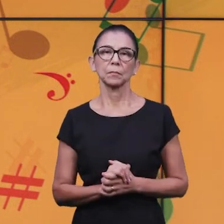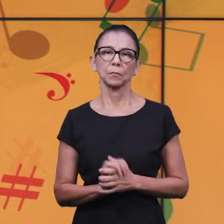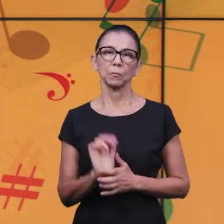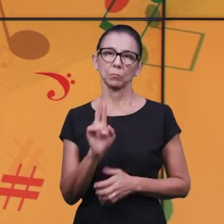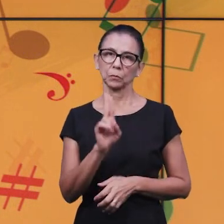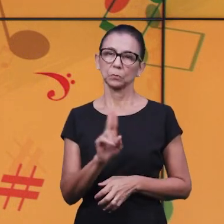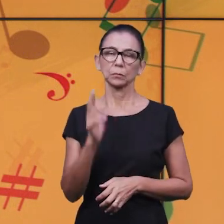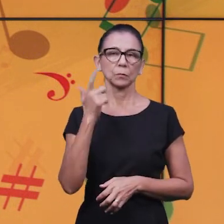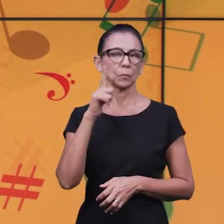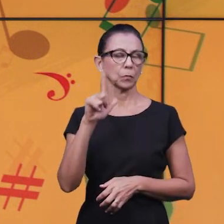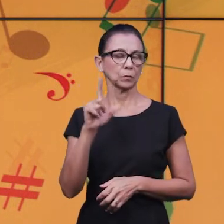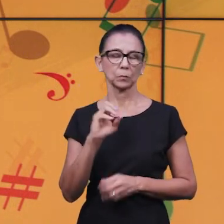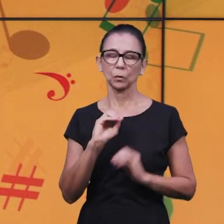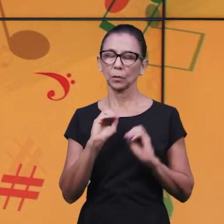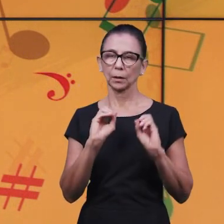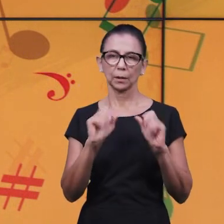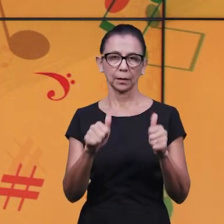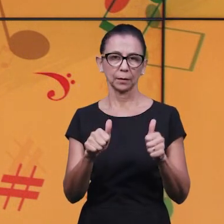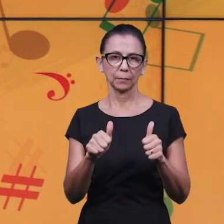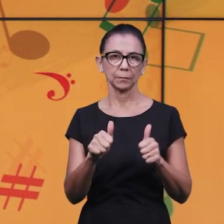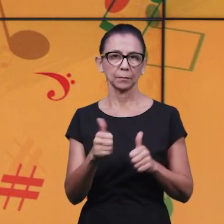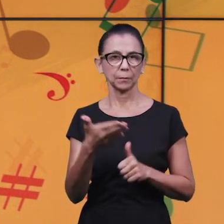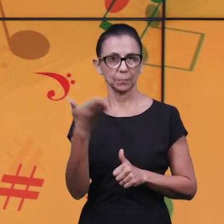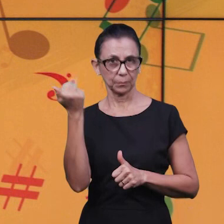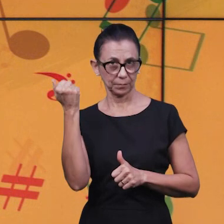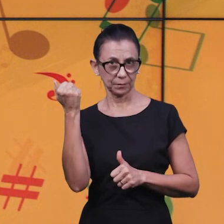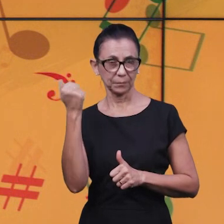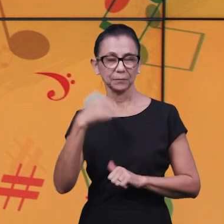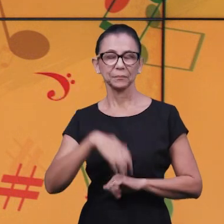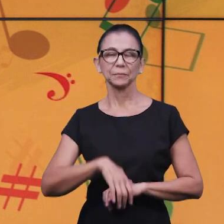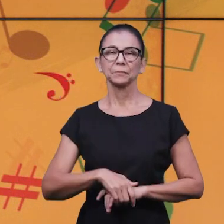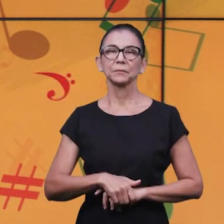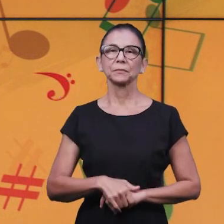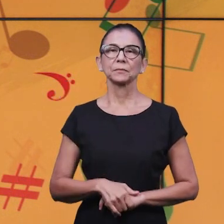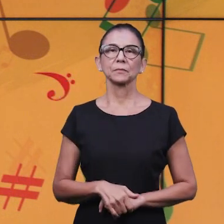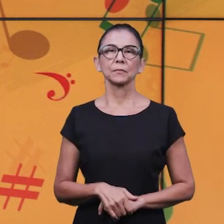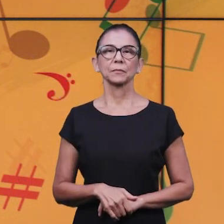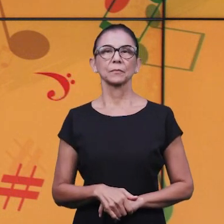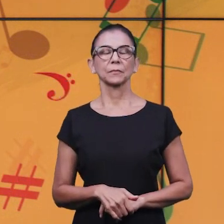usar outro, tudo bem. Vamos lá?